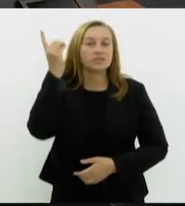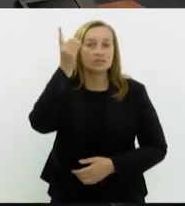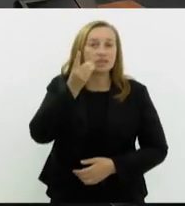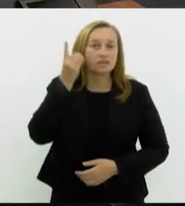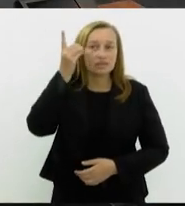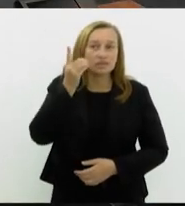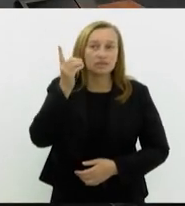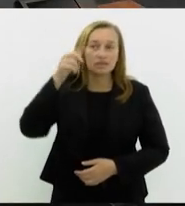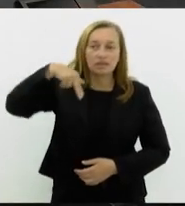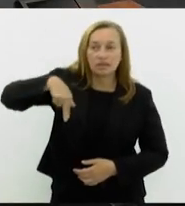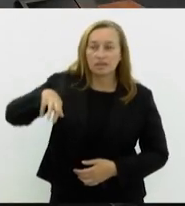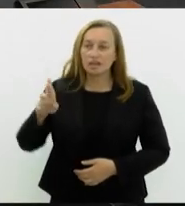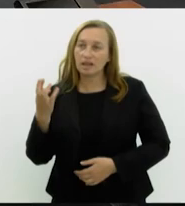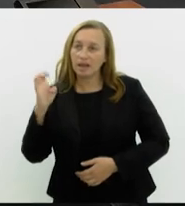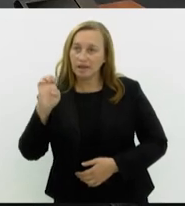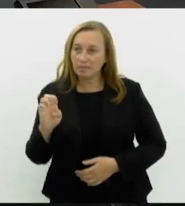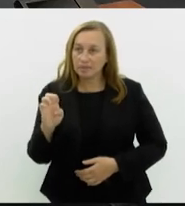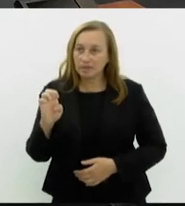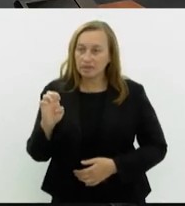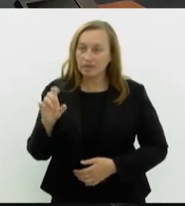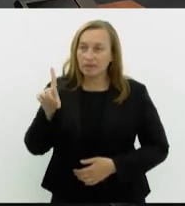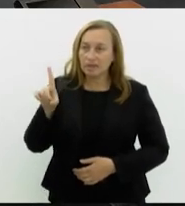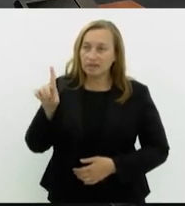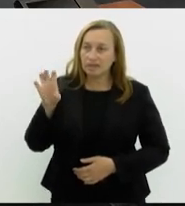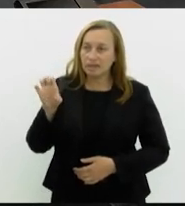Deputado Guilherme Delaroy.